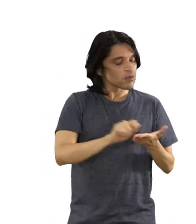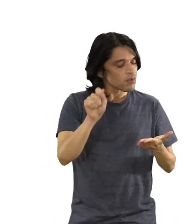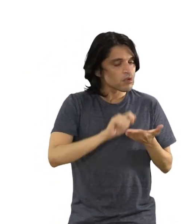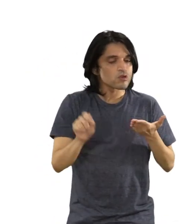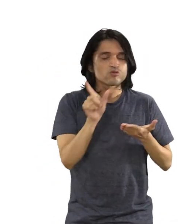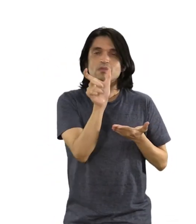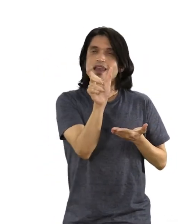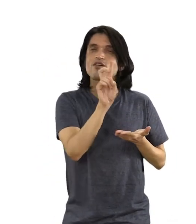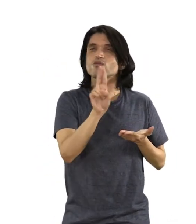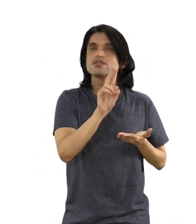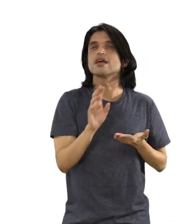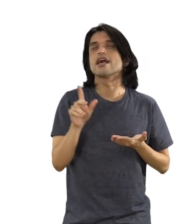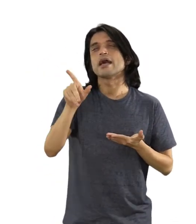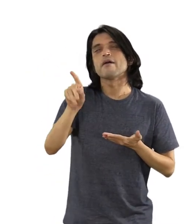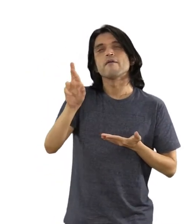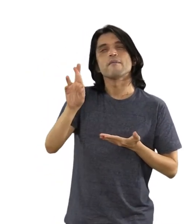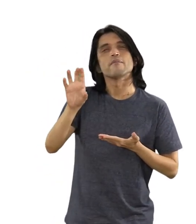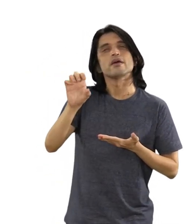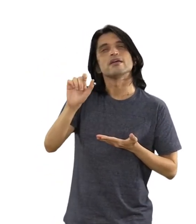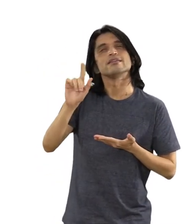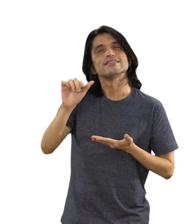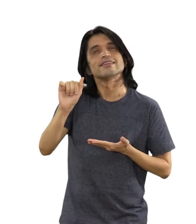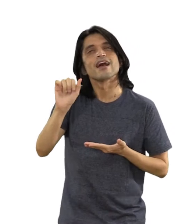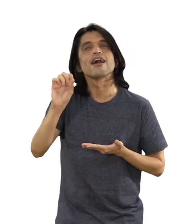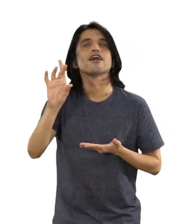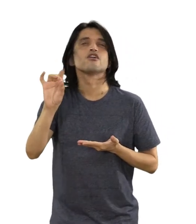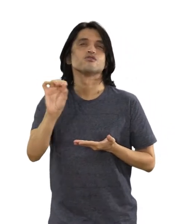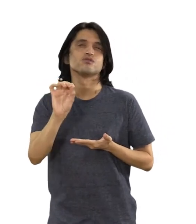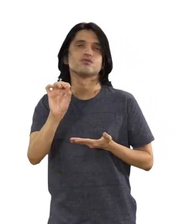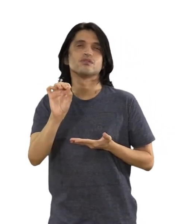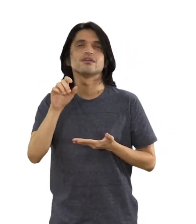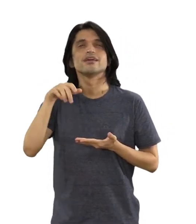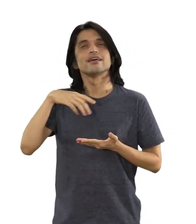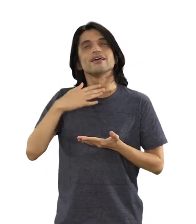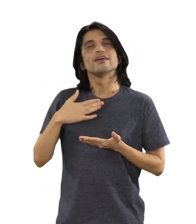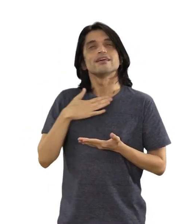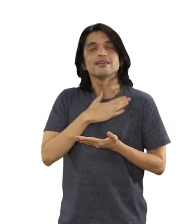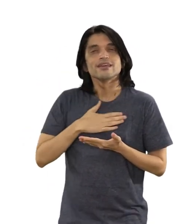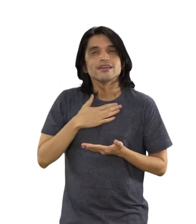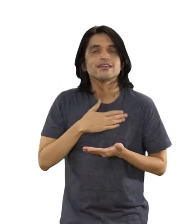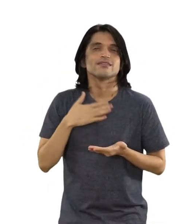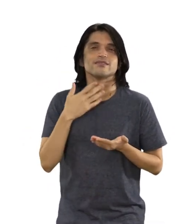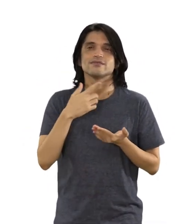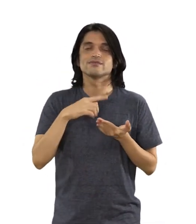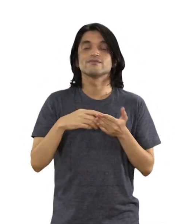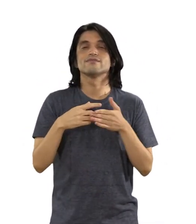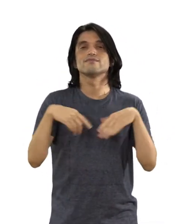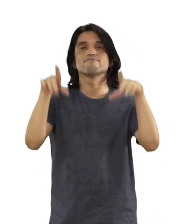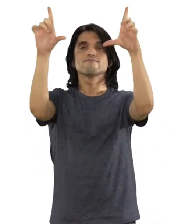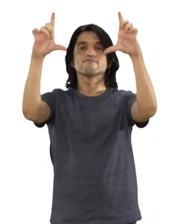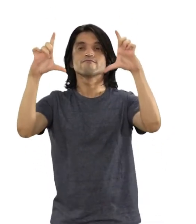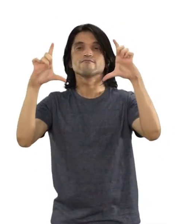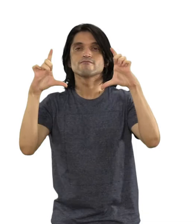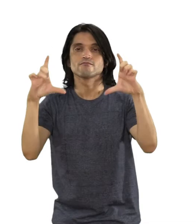meio de termos como prezada ou prezado, querido ou querido e tantos outros. O corpo do